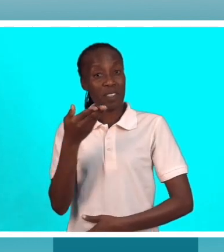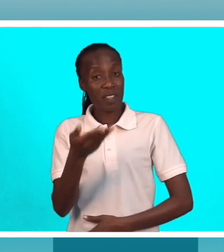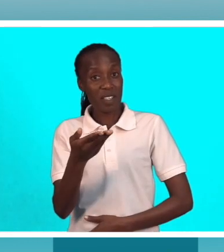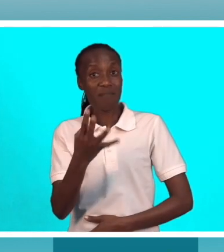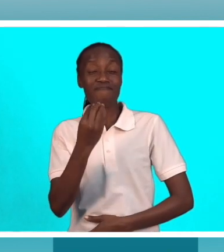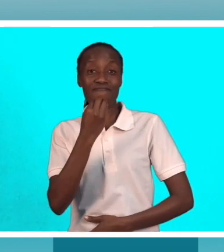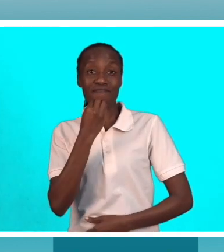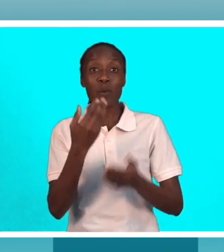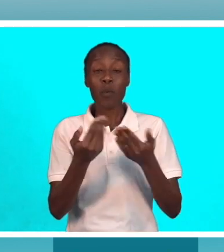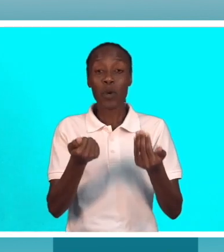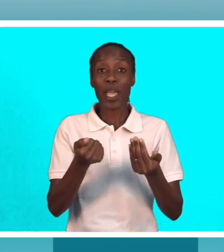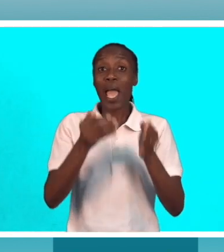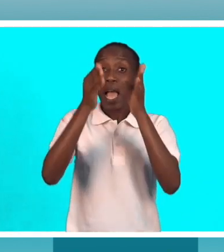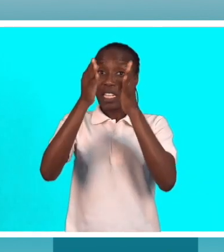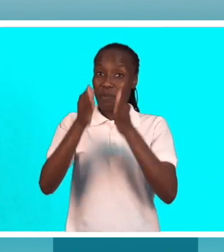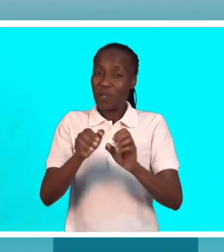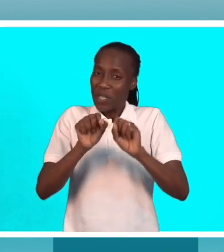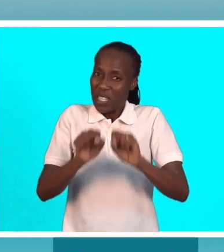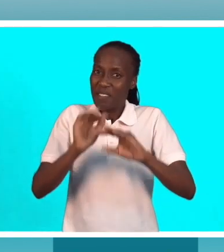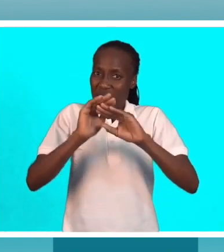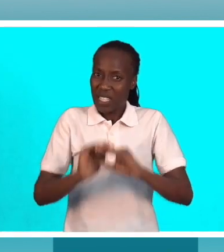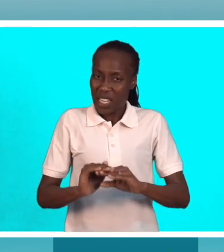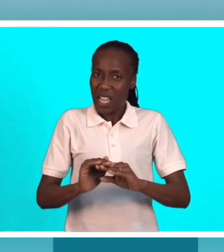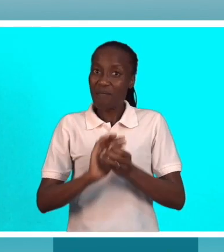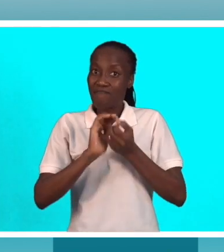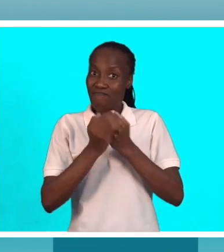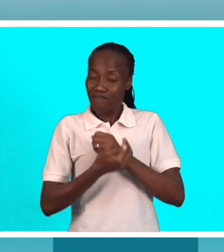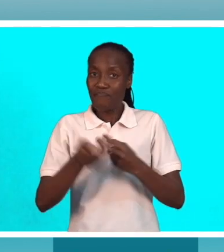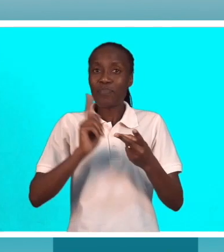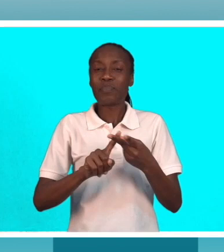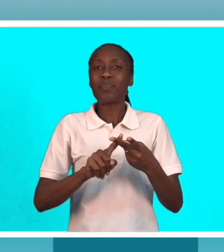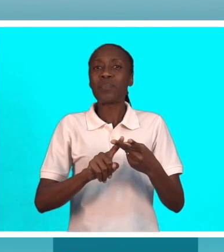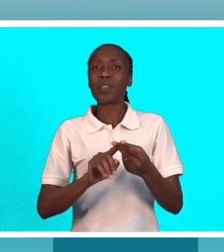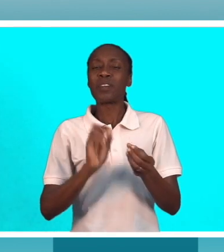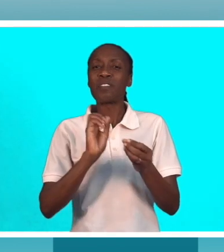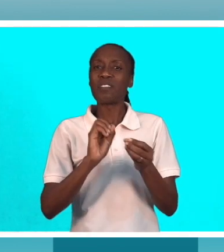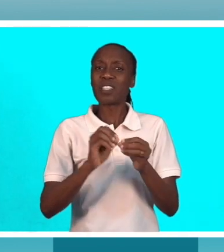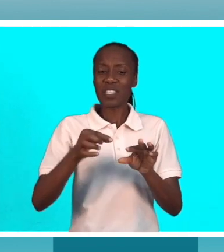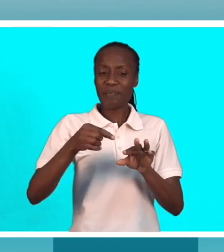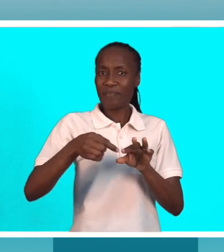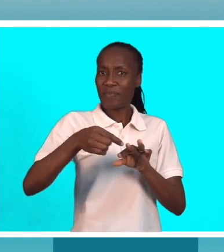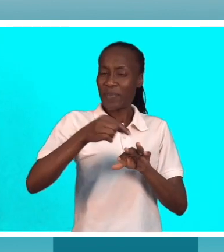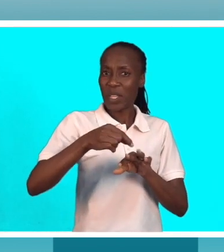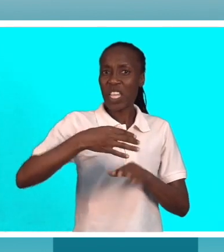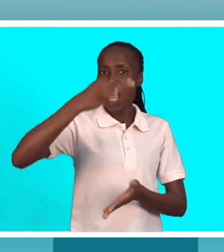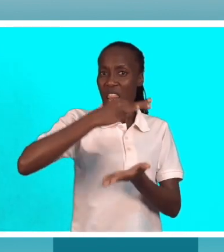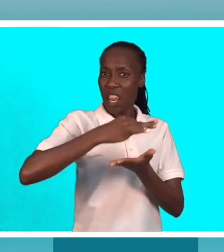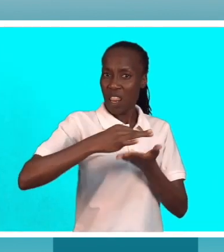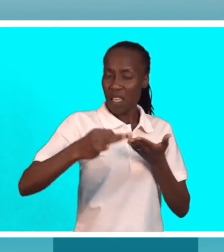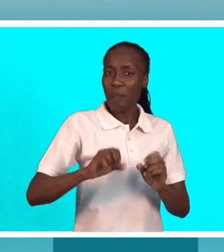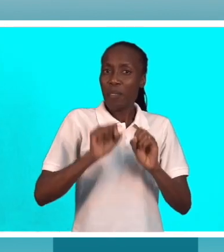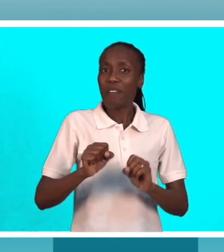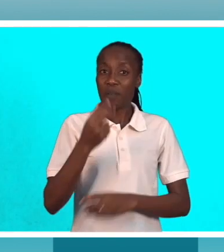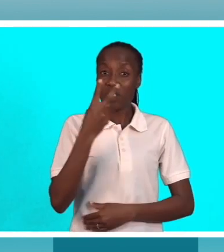risco. Neste caso, comprar a fruta e lavar naquele exato